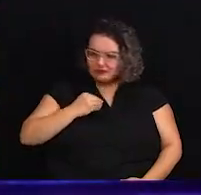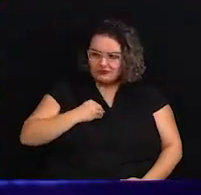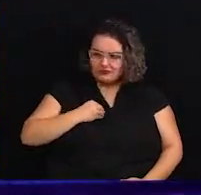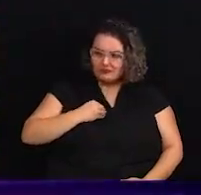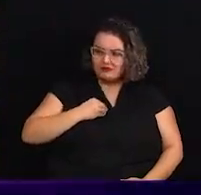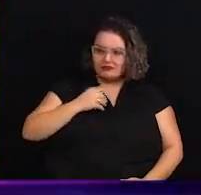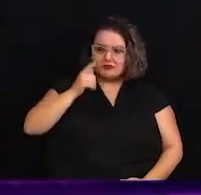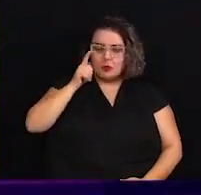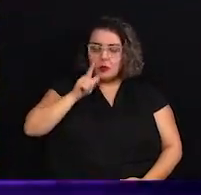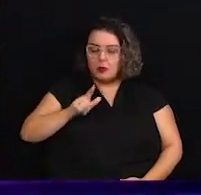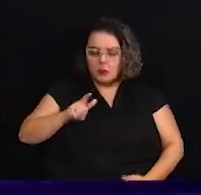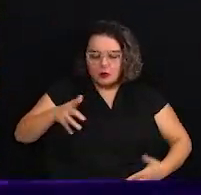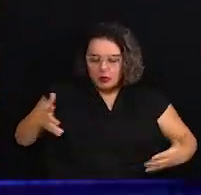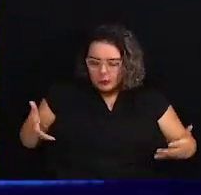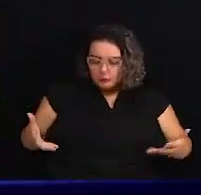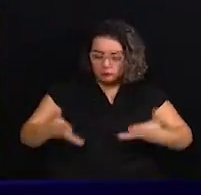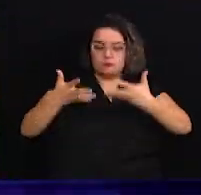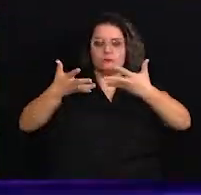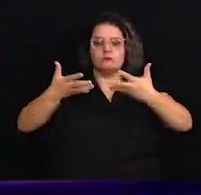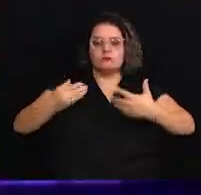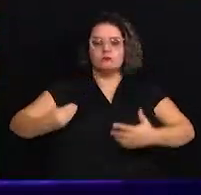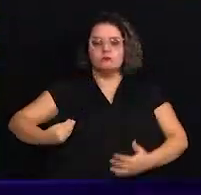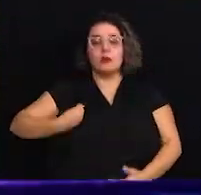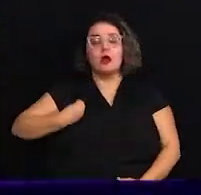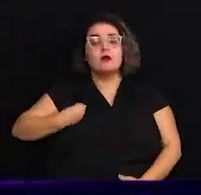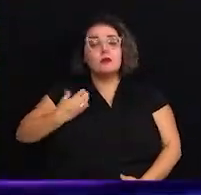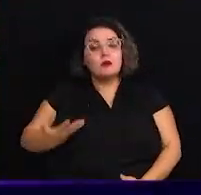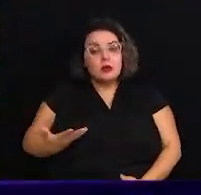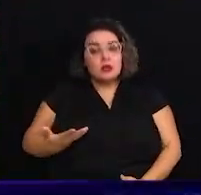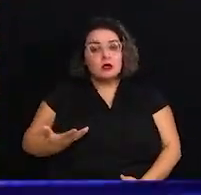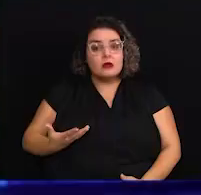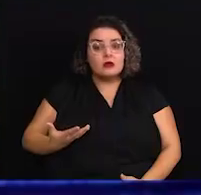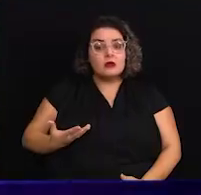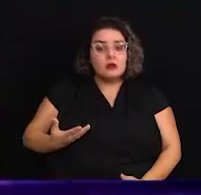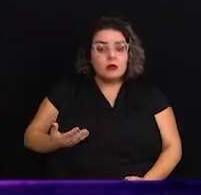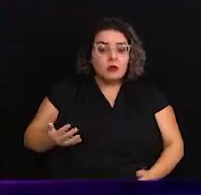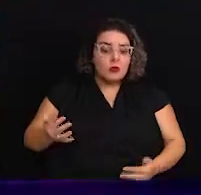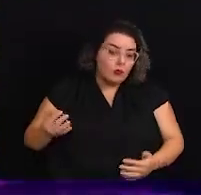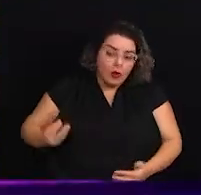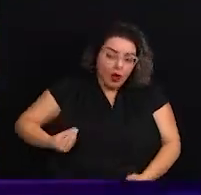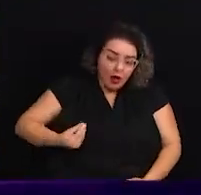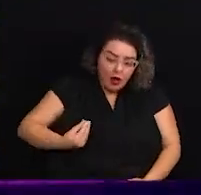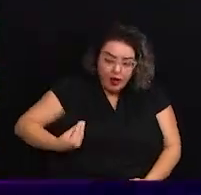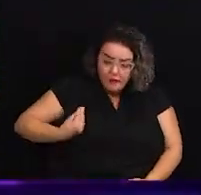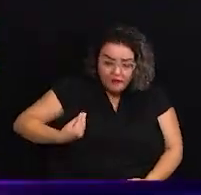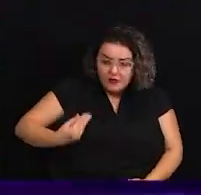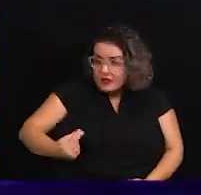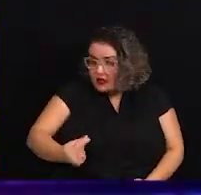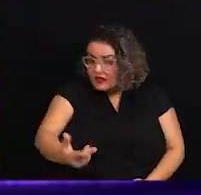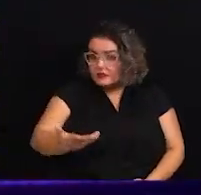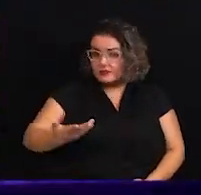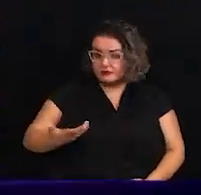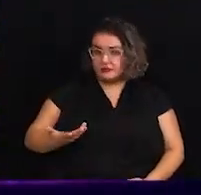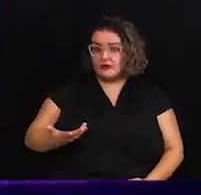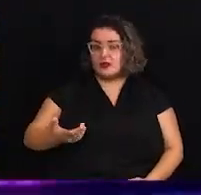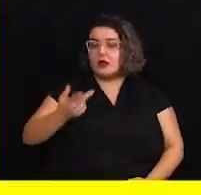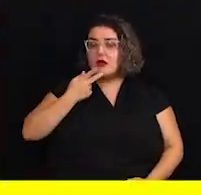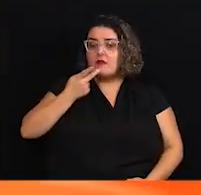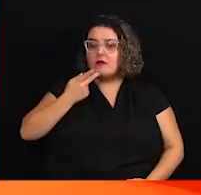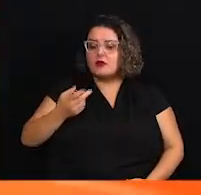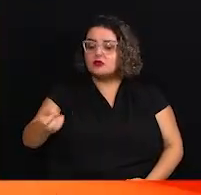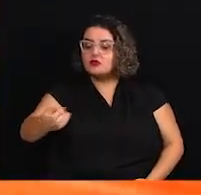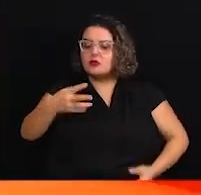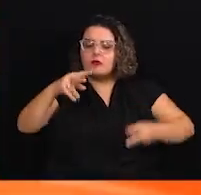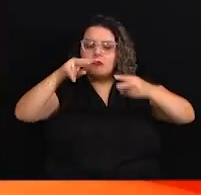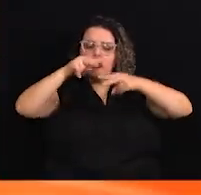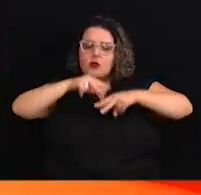consegue dar um impulso para sobreviver o restante da sua vida. Então o livro fala sobre essa questão